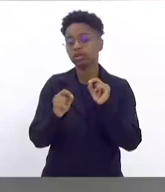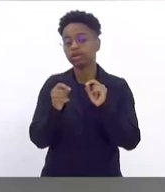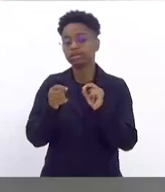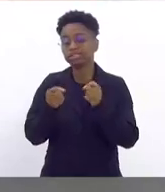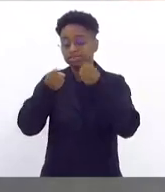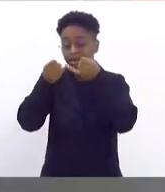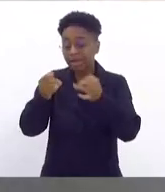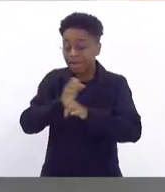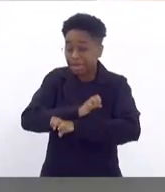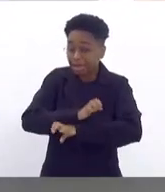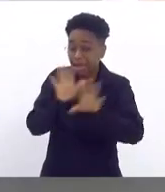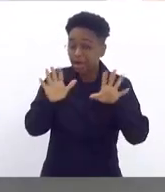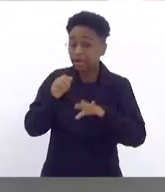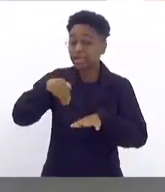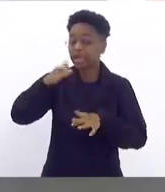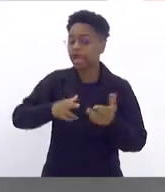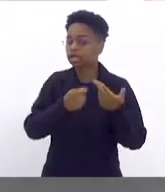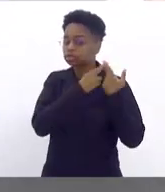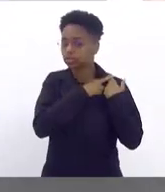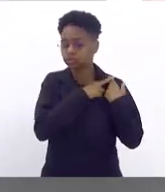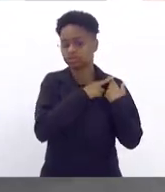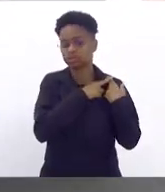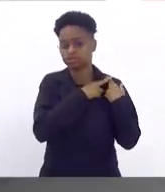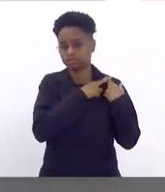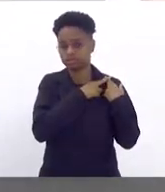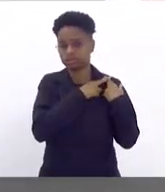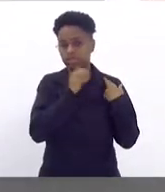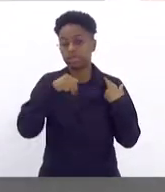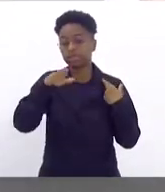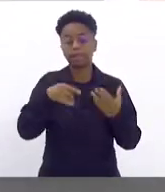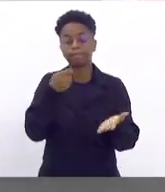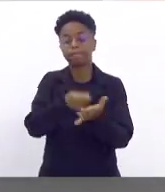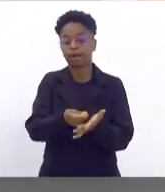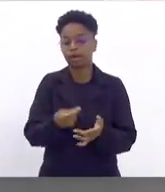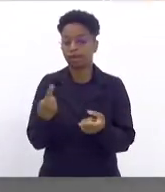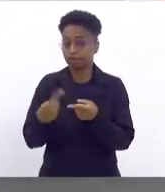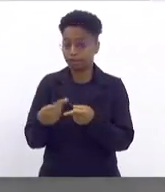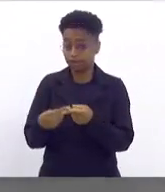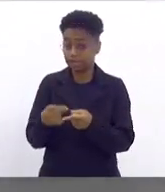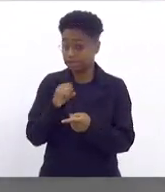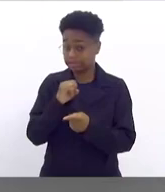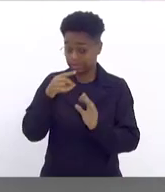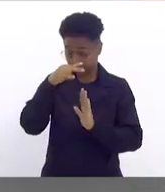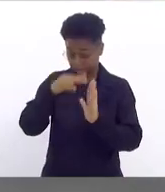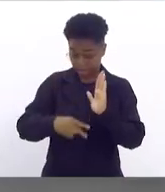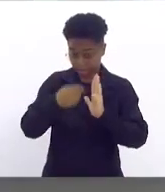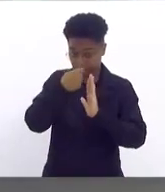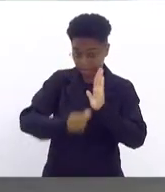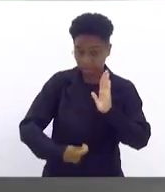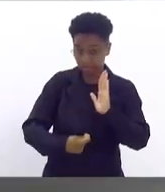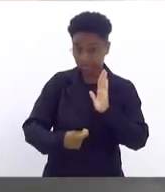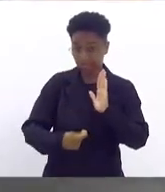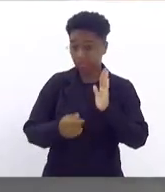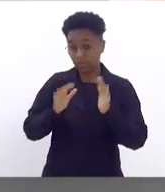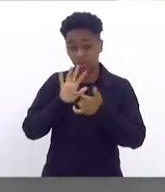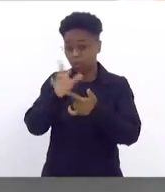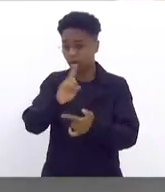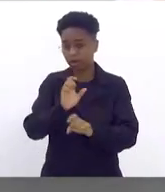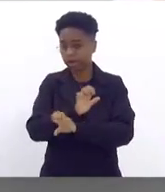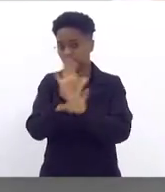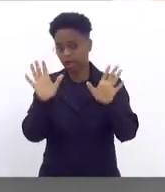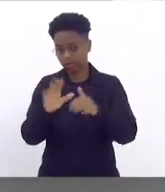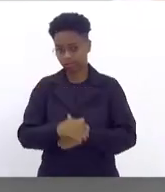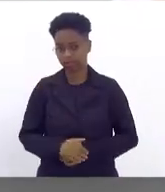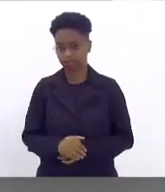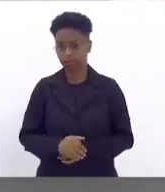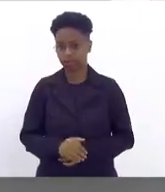esclarecer de quem seria exatamente esse custo, porque quando se lê o texto da lei, não fica claro. E me